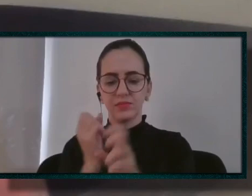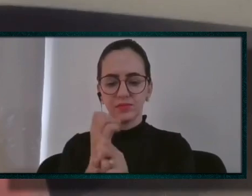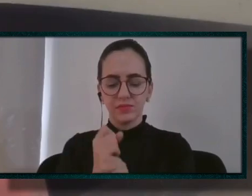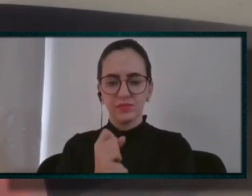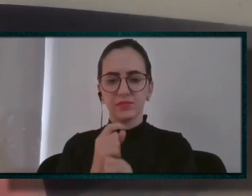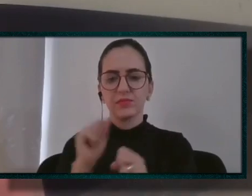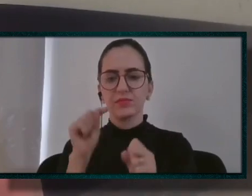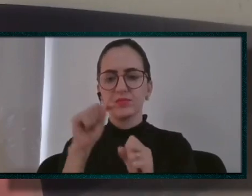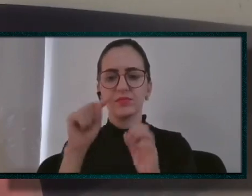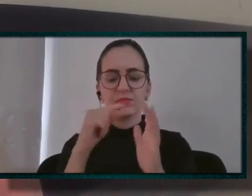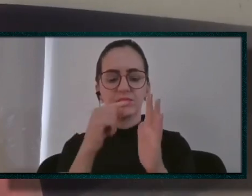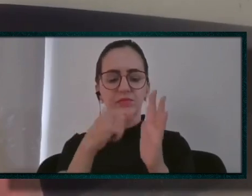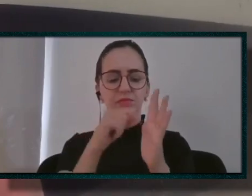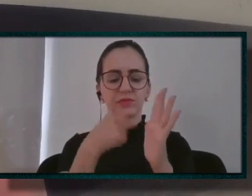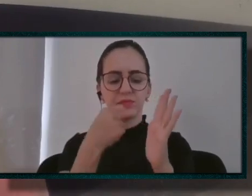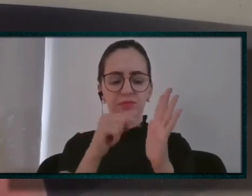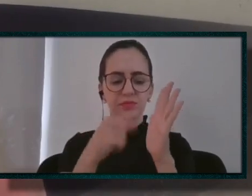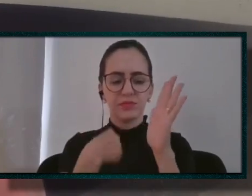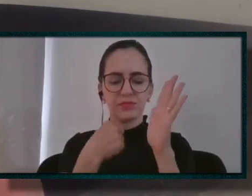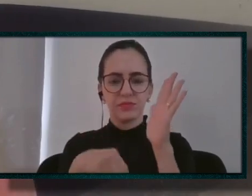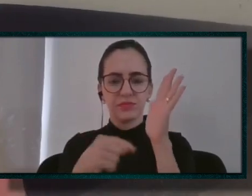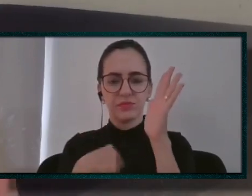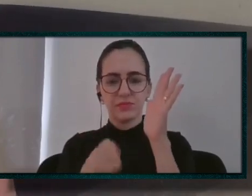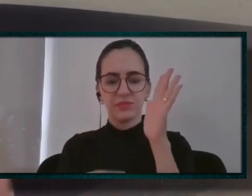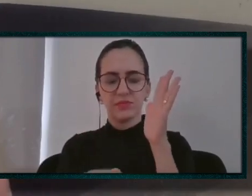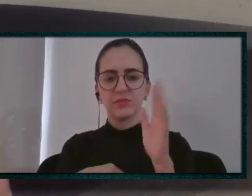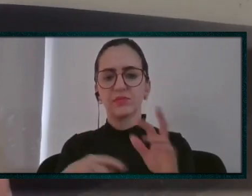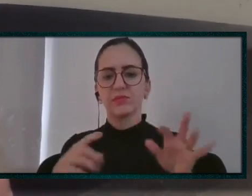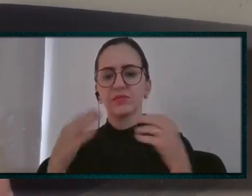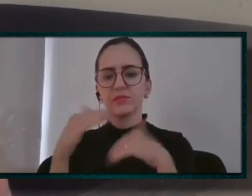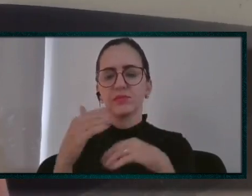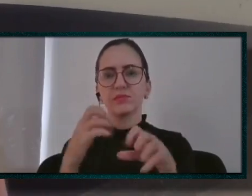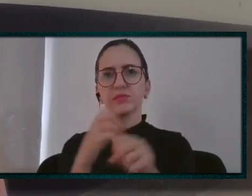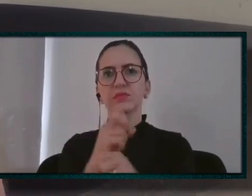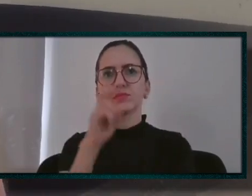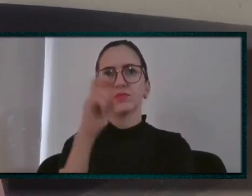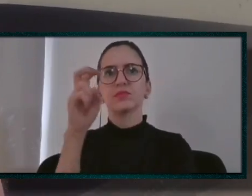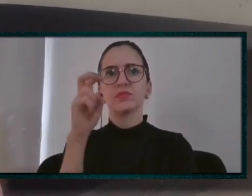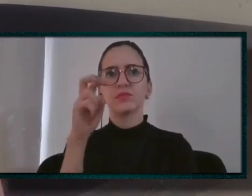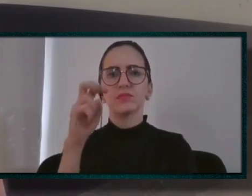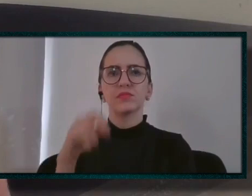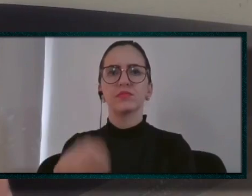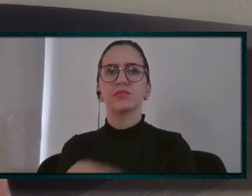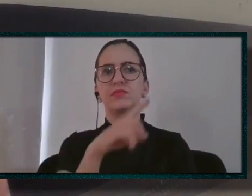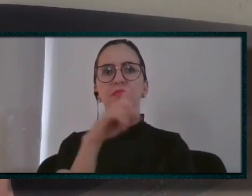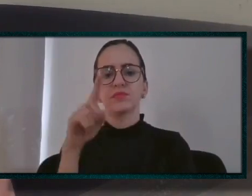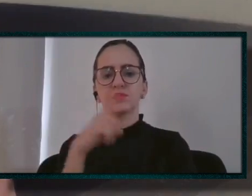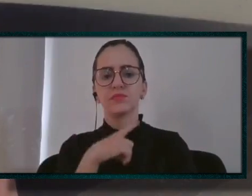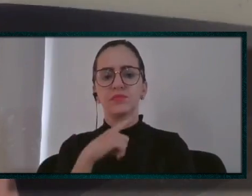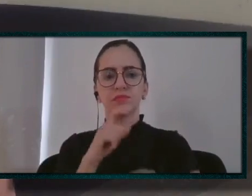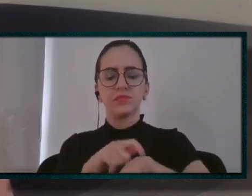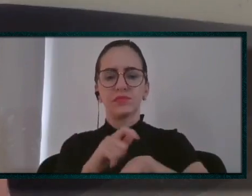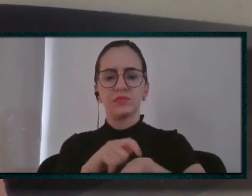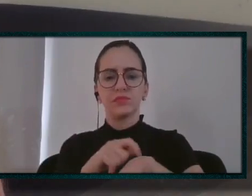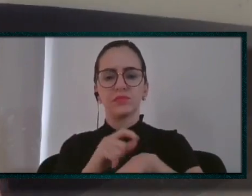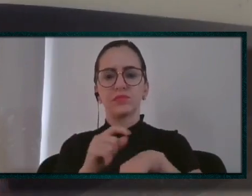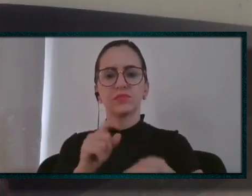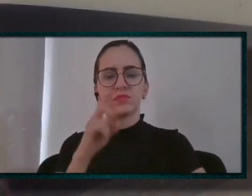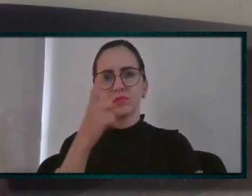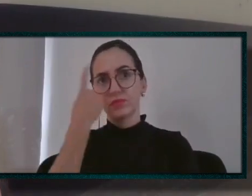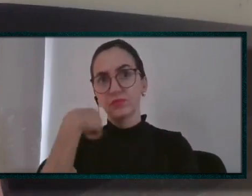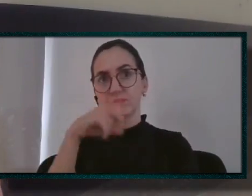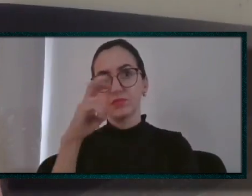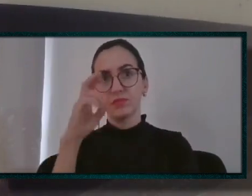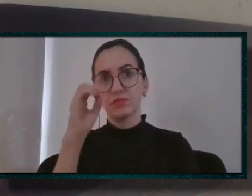marcar e aí a nota vai valer 5 pontos de avaliação, tá? Vocês terão exatamente o tempo da aula para fazer. Então, a gente vai começar